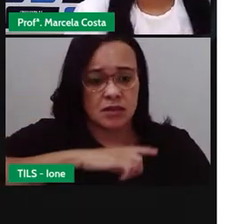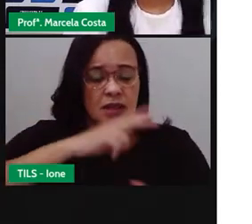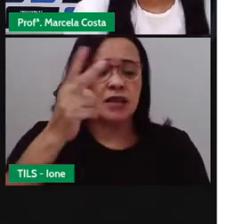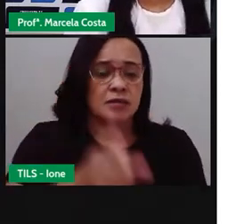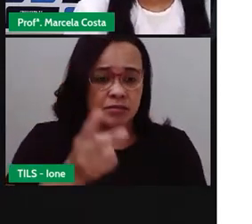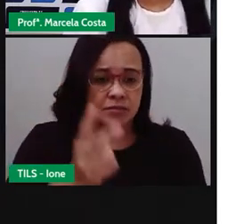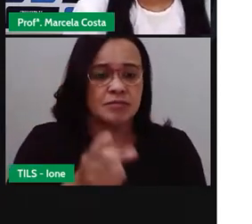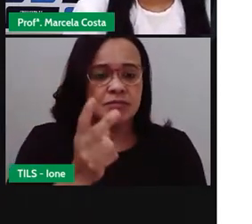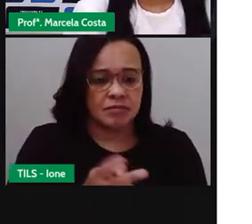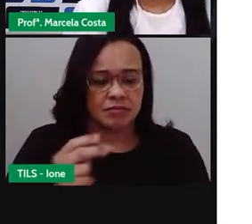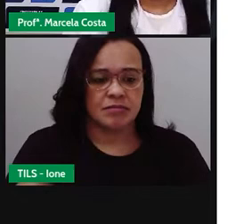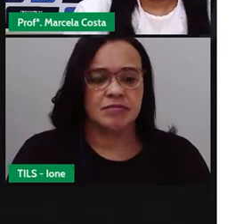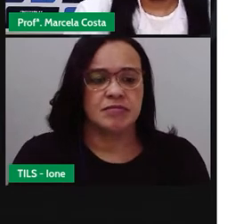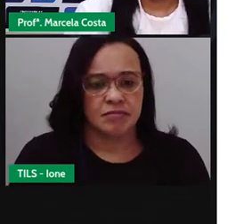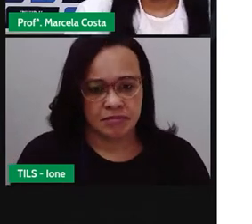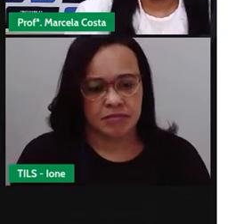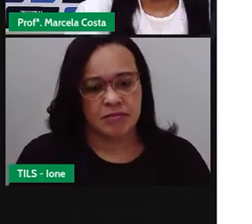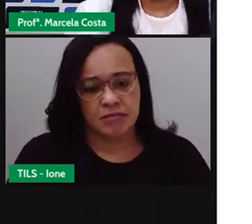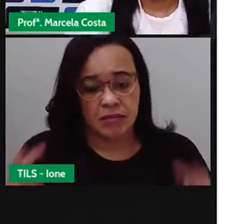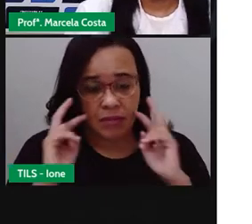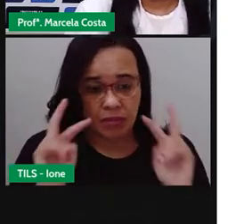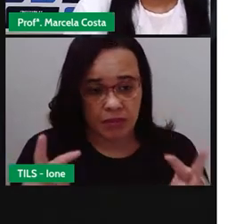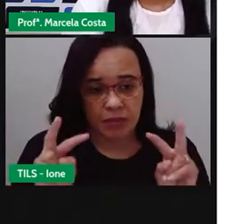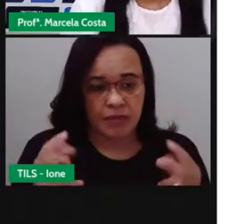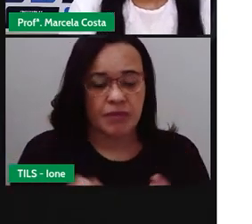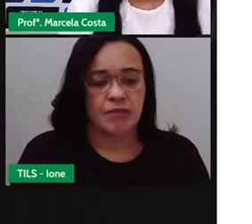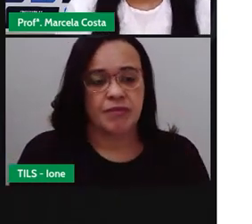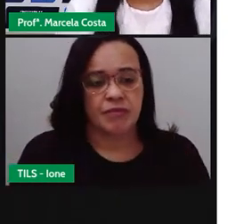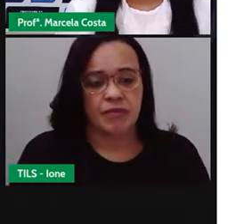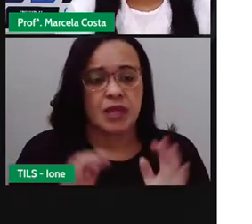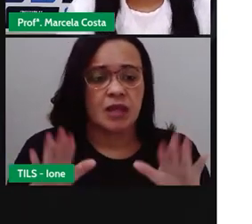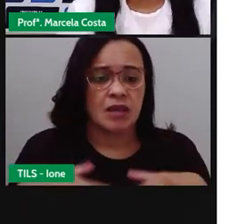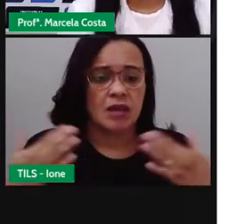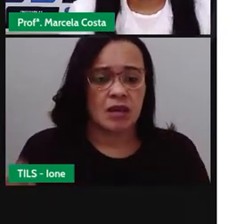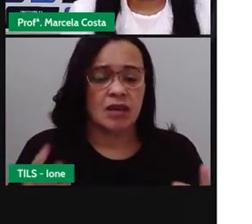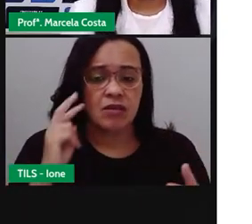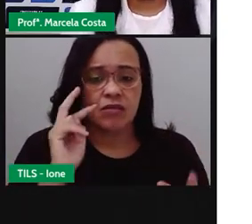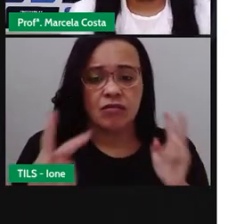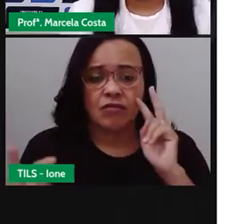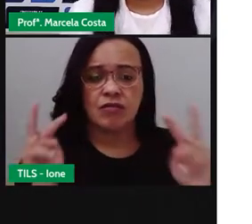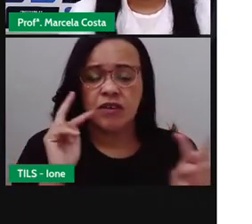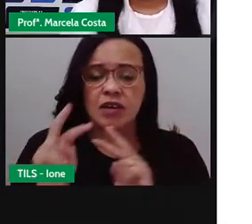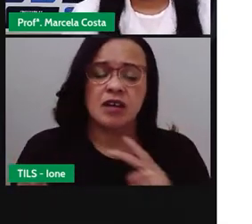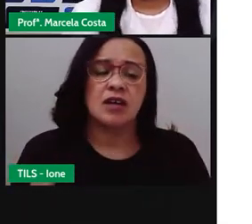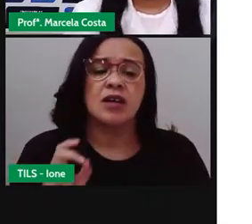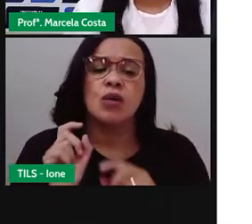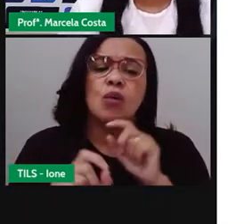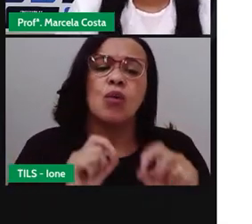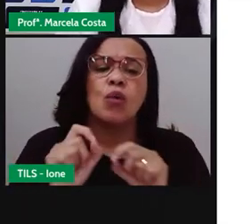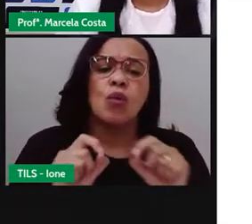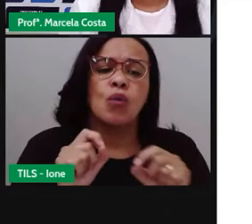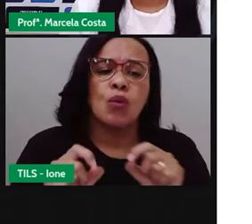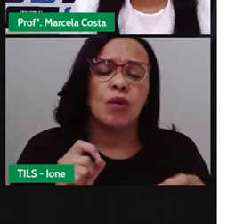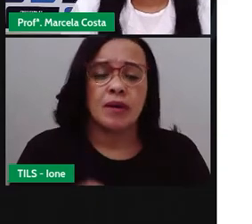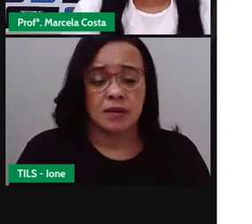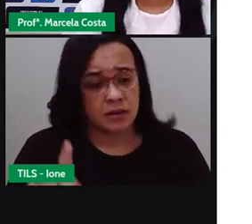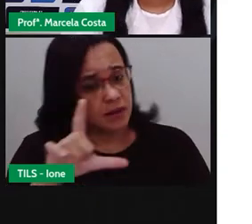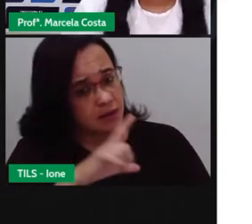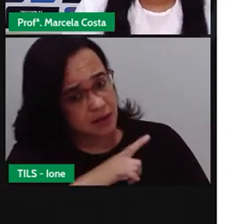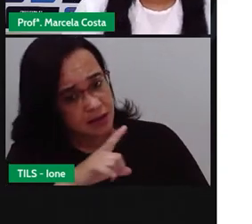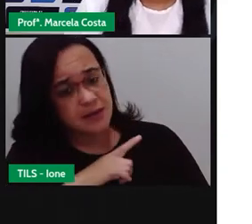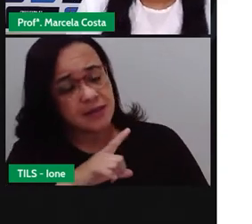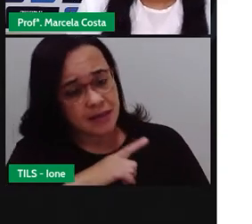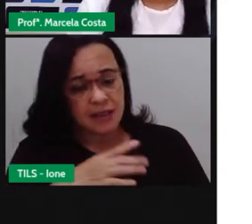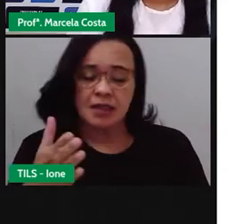gente viu agora. E aí vocês vão poder observar que tem instrumentos que